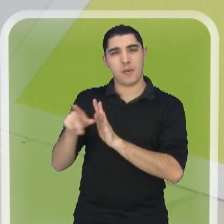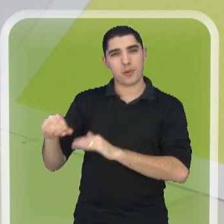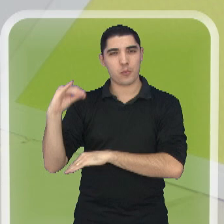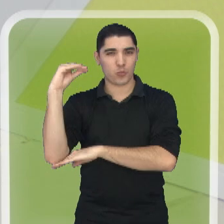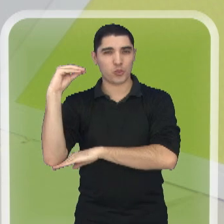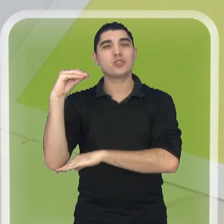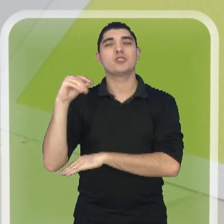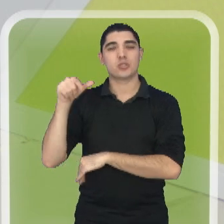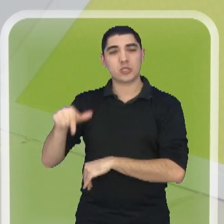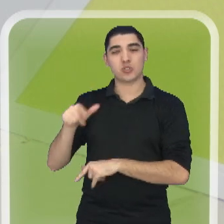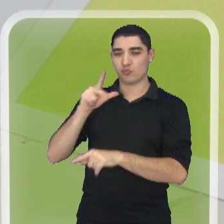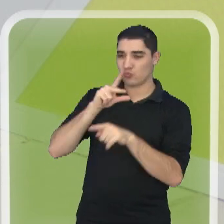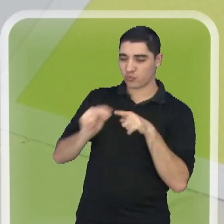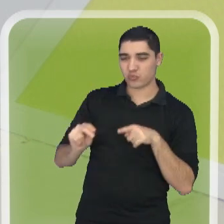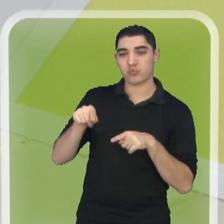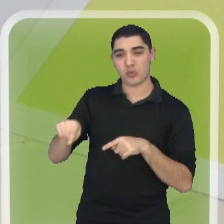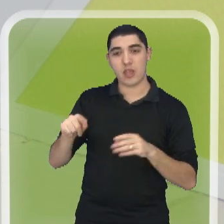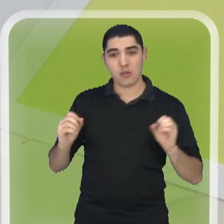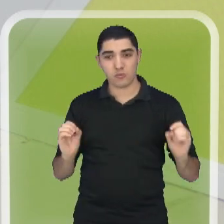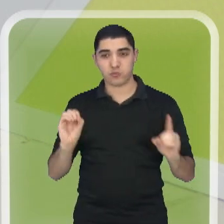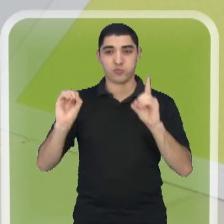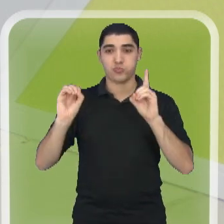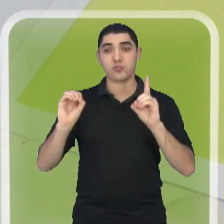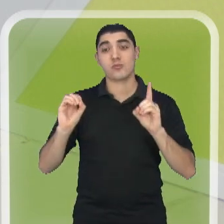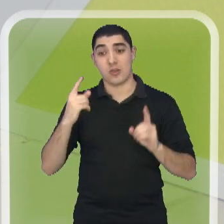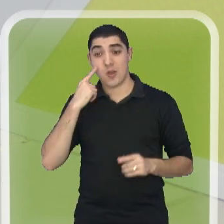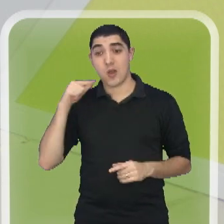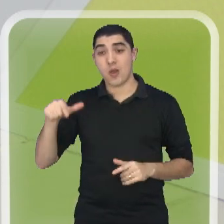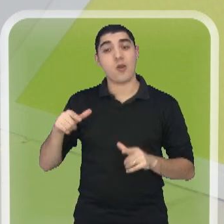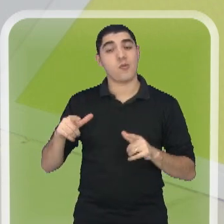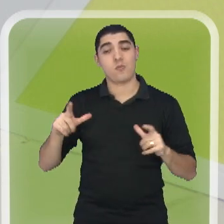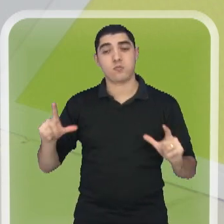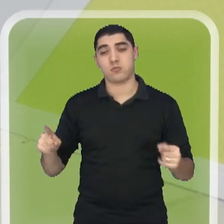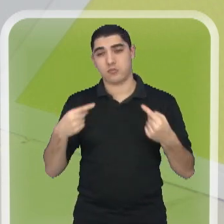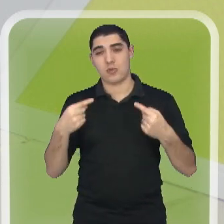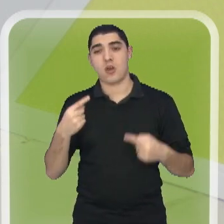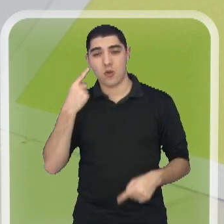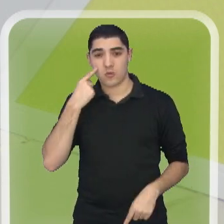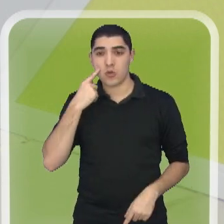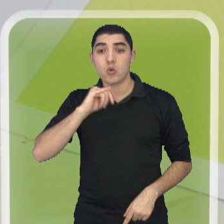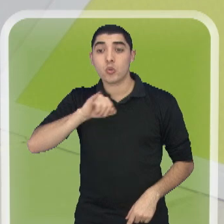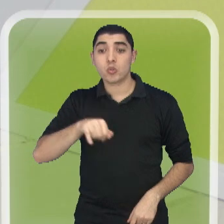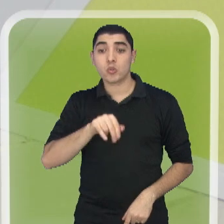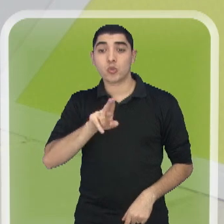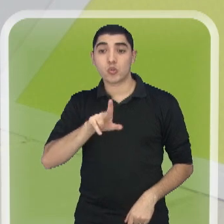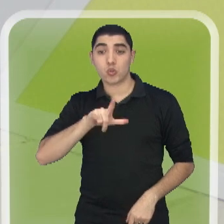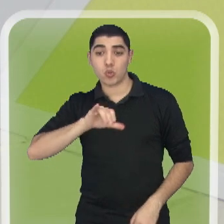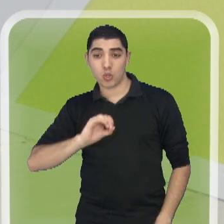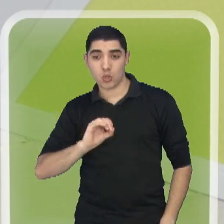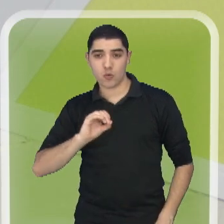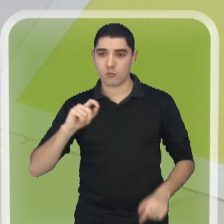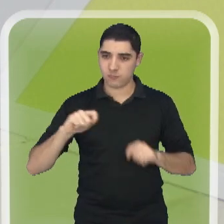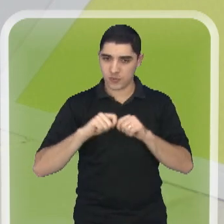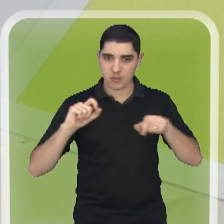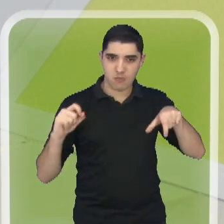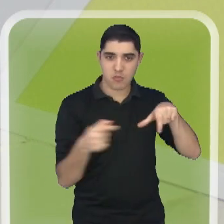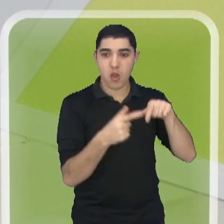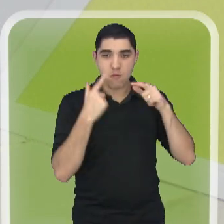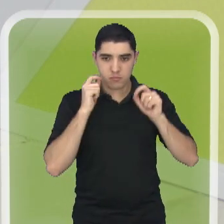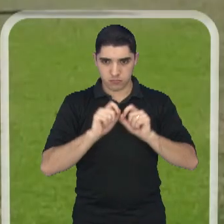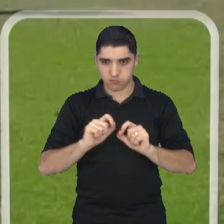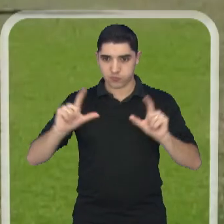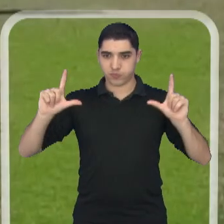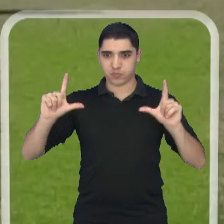hein? E se isolou na liderança do grupo 5. O gol foi marcado por Júlio César. Vamos ver os gols. O gol, coloca em tela cheia, Matheus, o